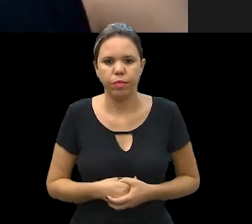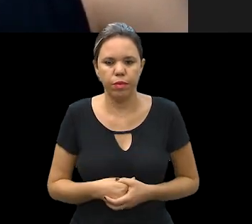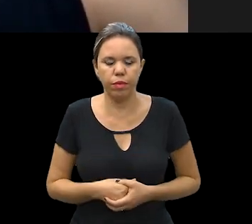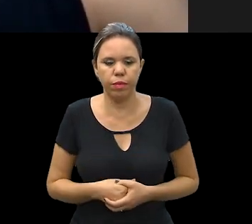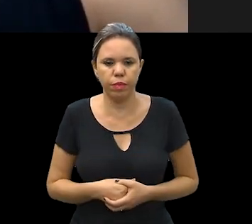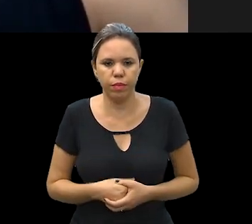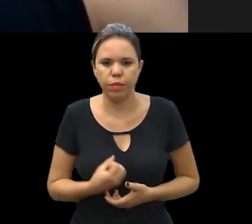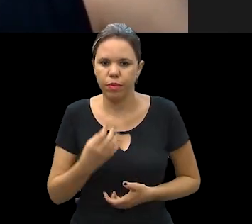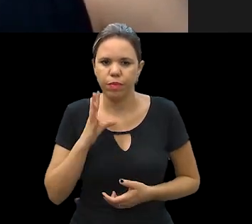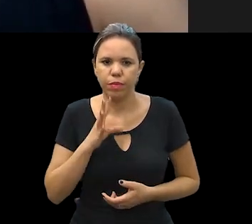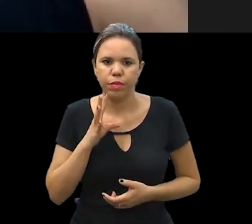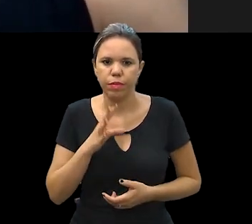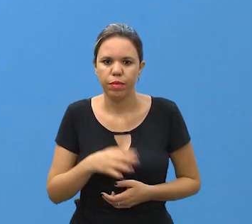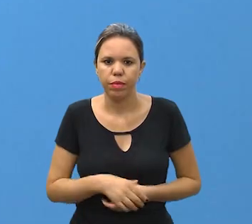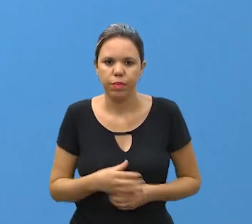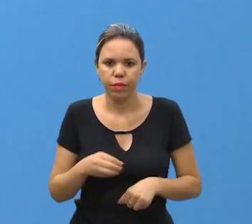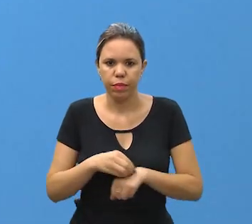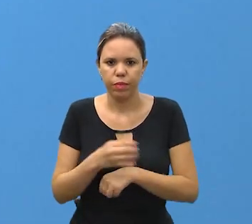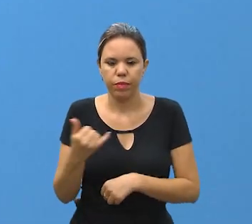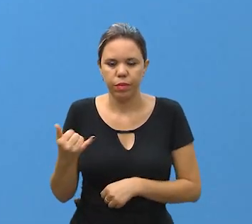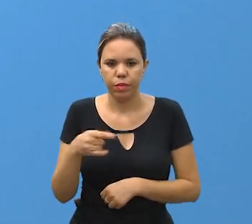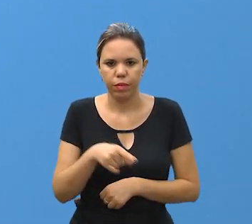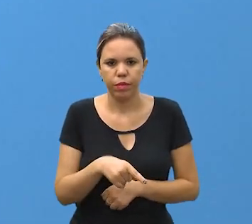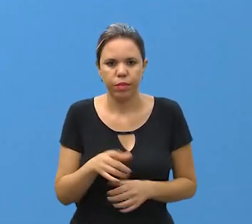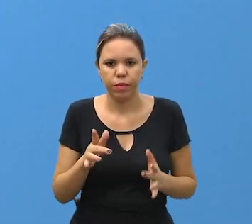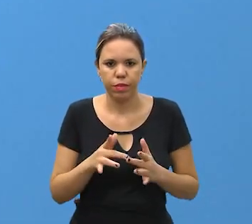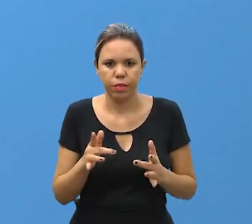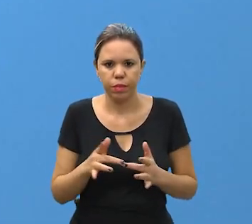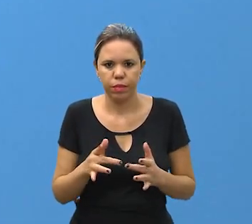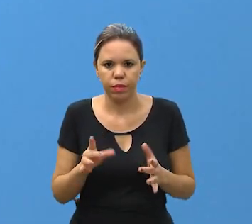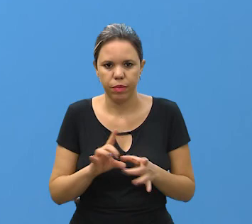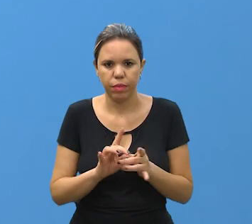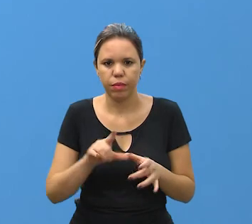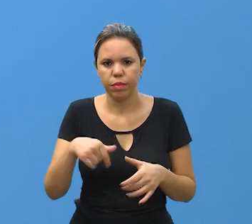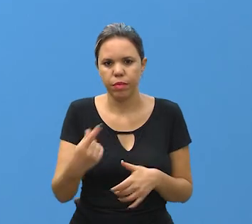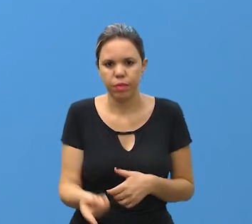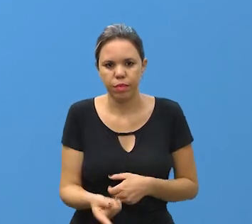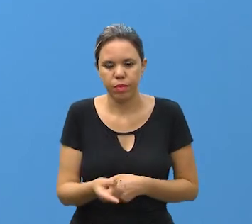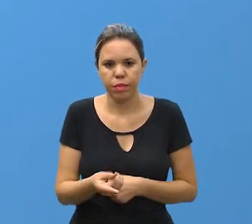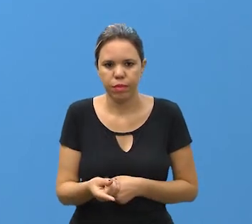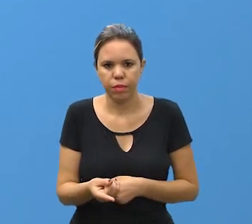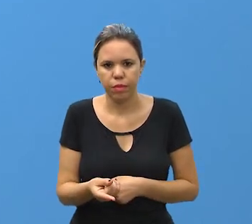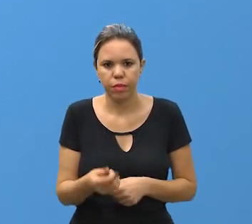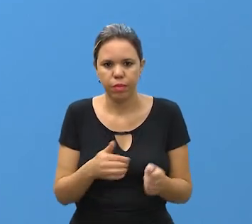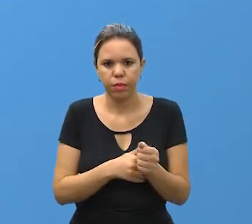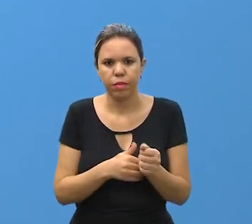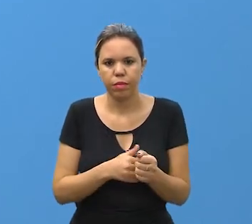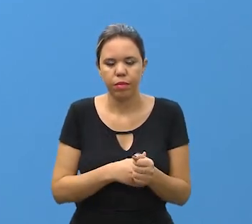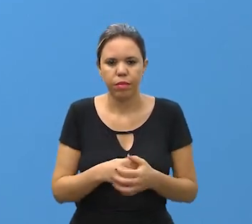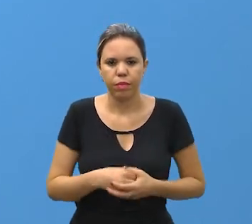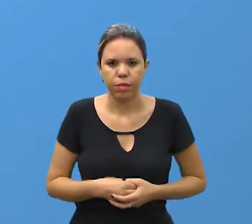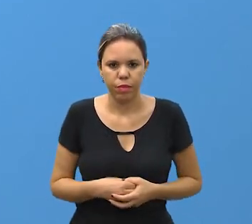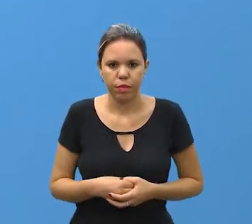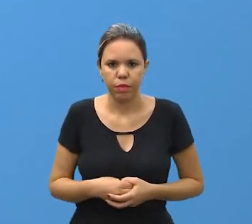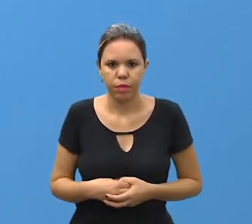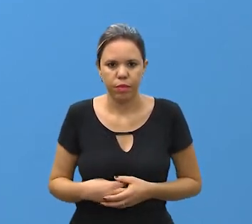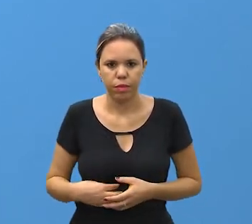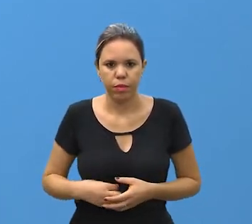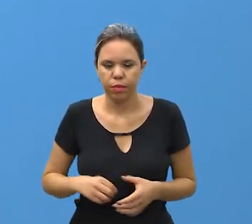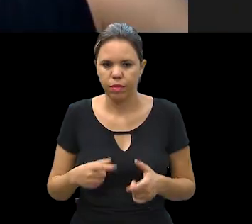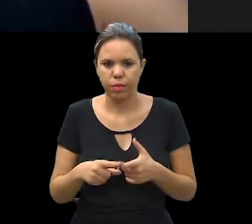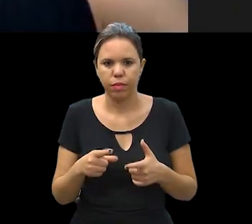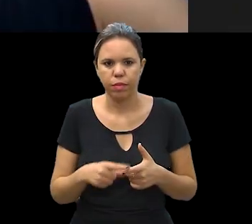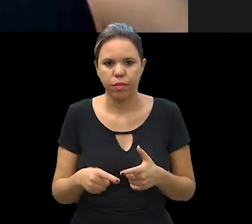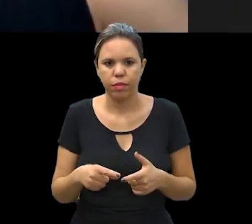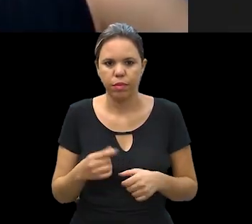trabalho. Muito bom. Quer passar o telefone também de contato, Simon? Ou deixa no segredo, no mistério?